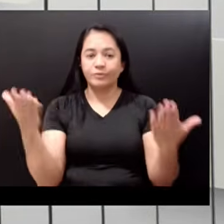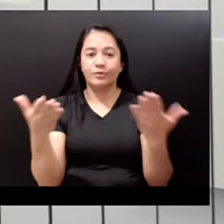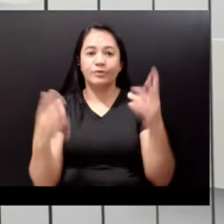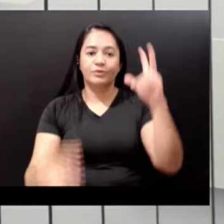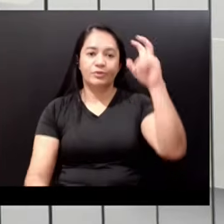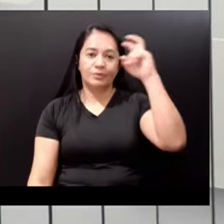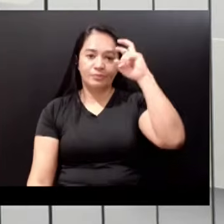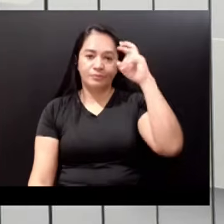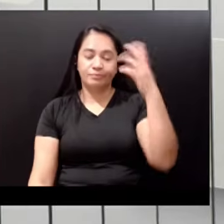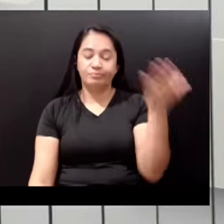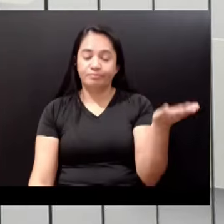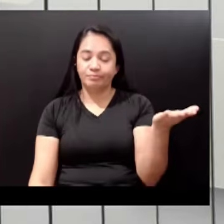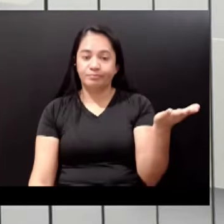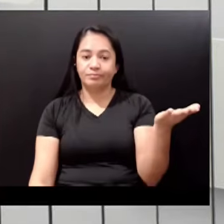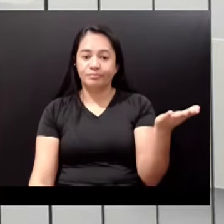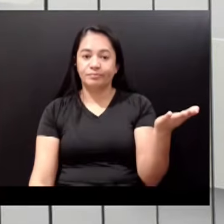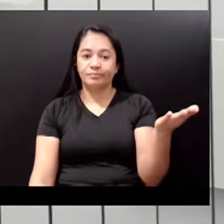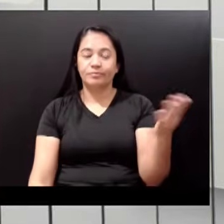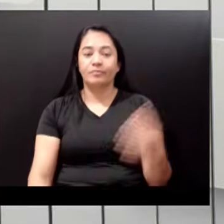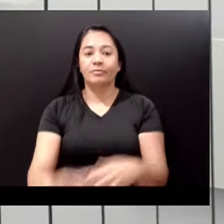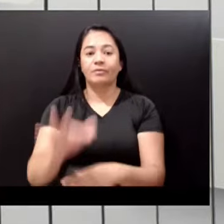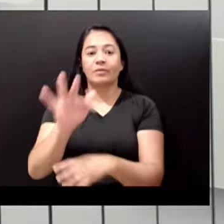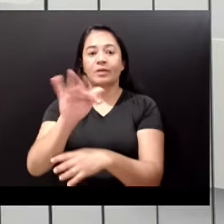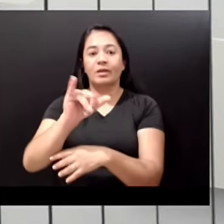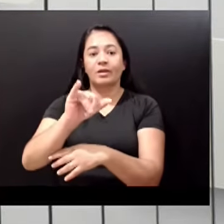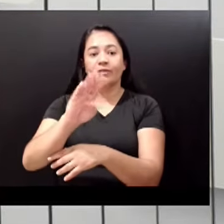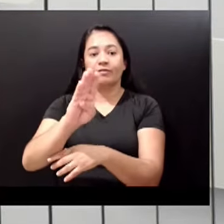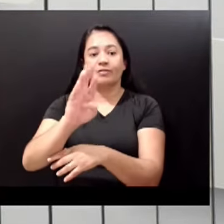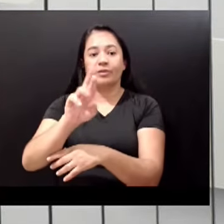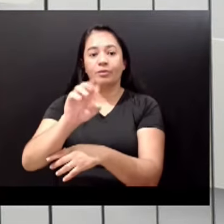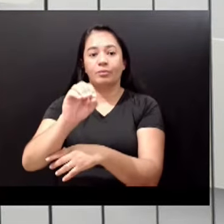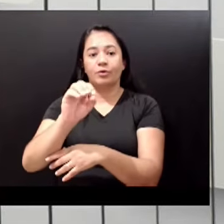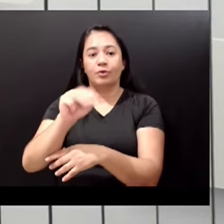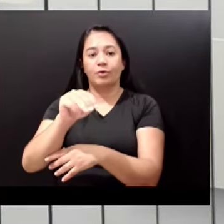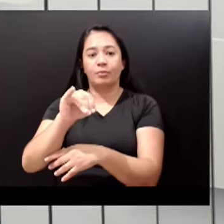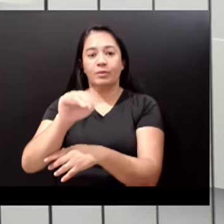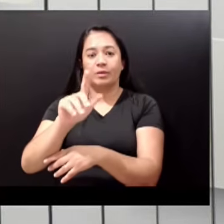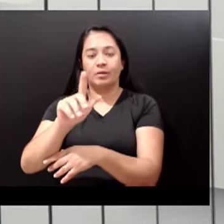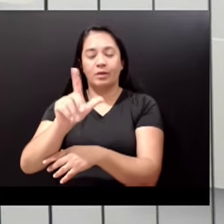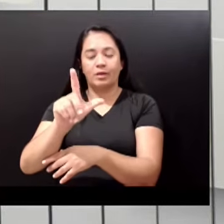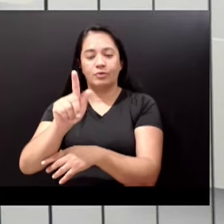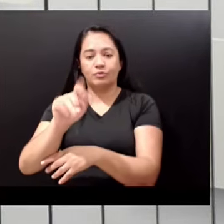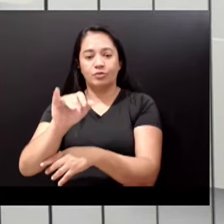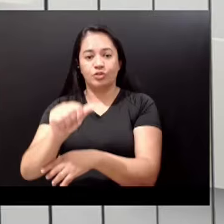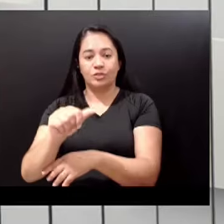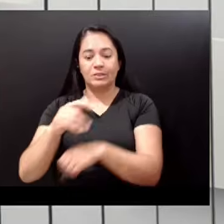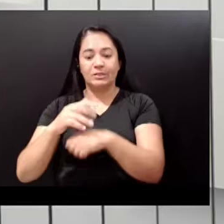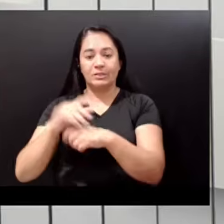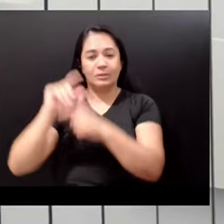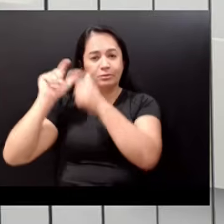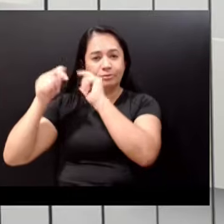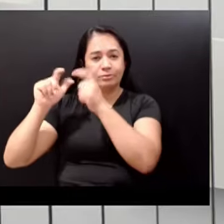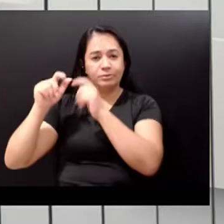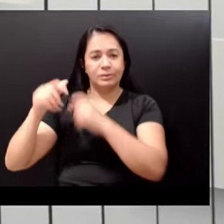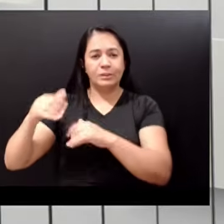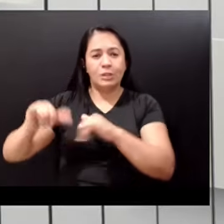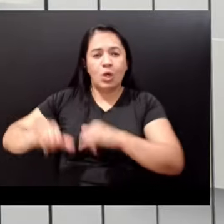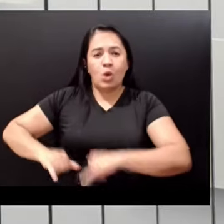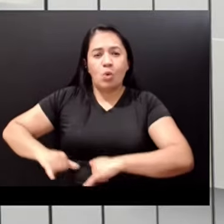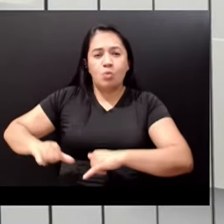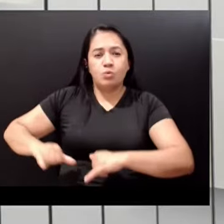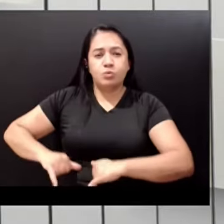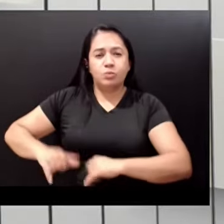a fibromialgia é uma síndrome crônica que provoca dores, fadiga, ansiedade e